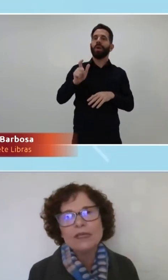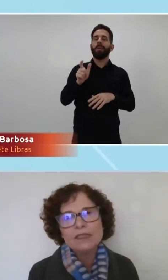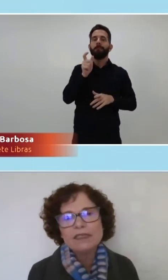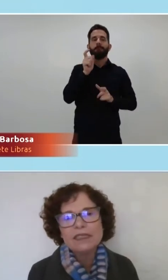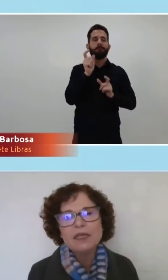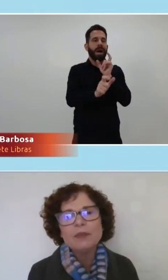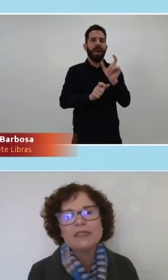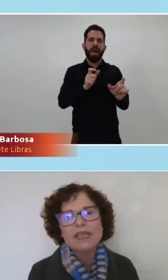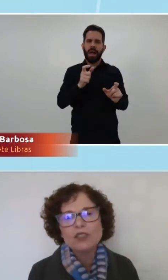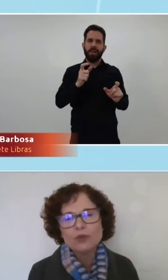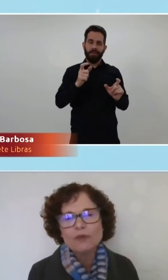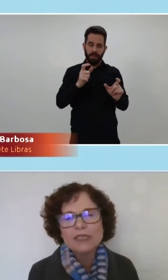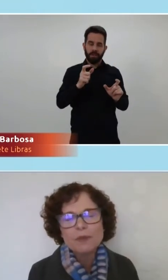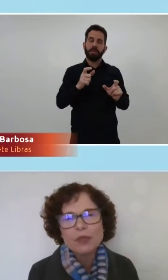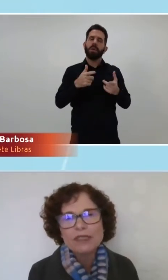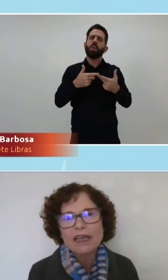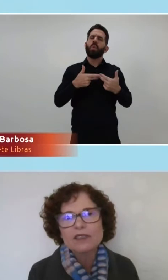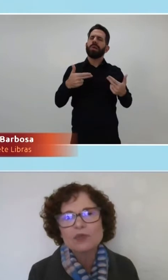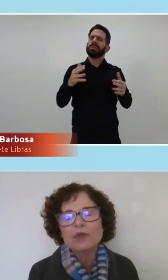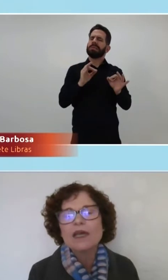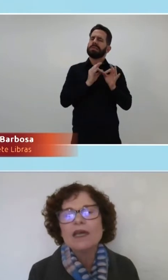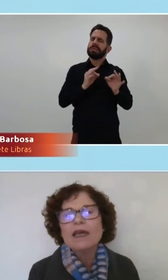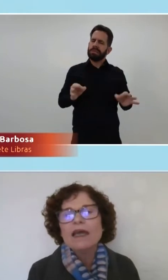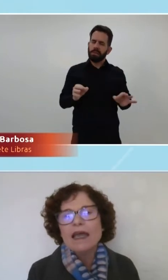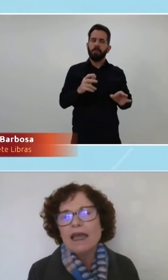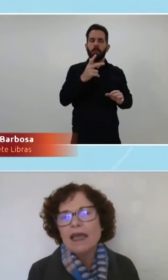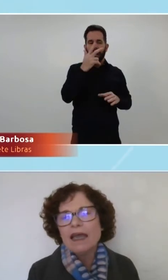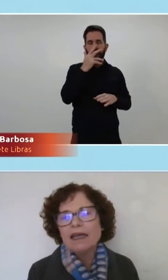são coisas simples que ajudam nesse processo.